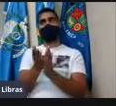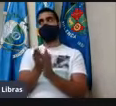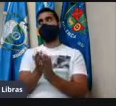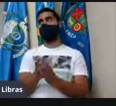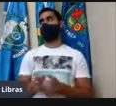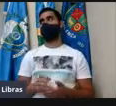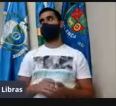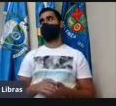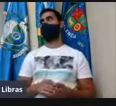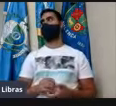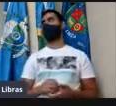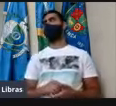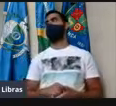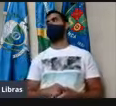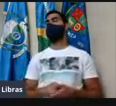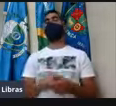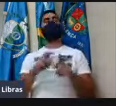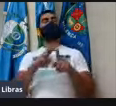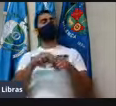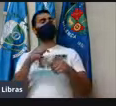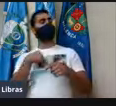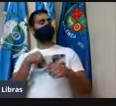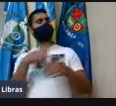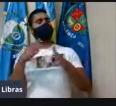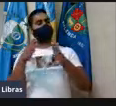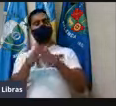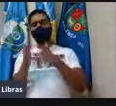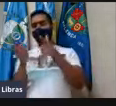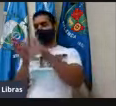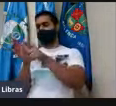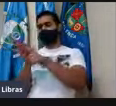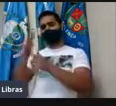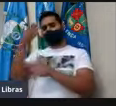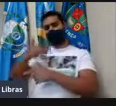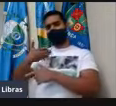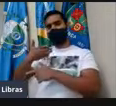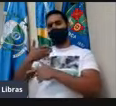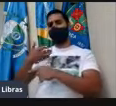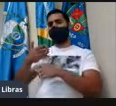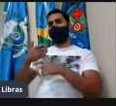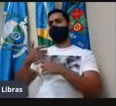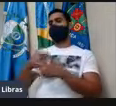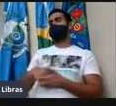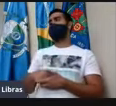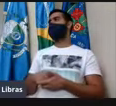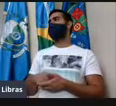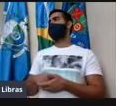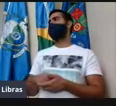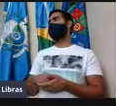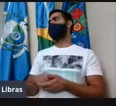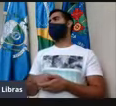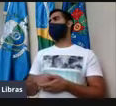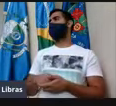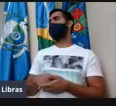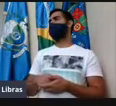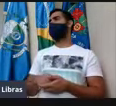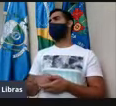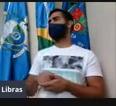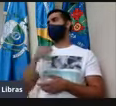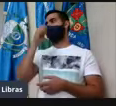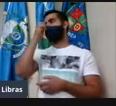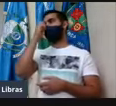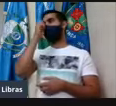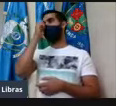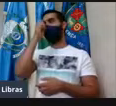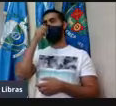Olha, eu estou dizendo, por isso que eu pedi, por isso que eu pedi os comprovantes, porque no DI, baseando nos dados do DIPR, lá não